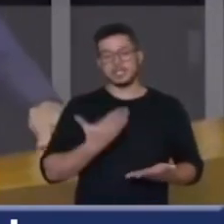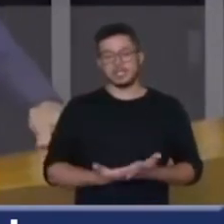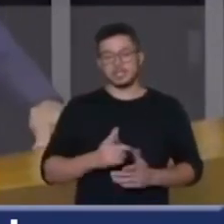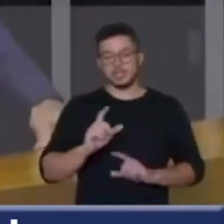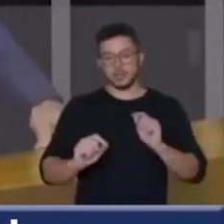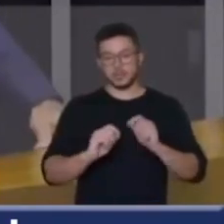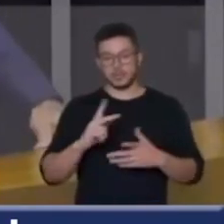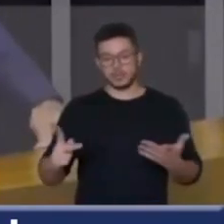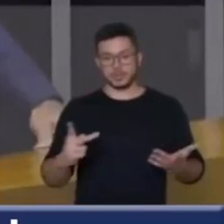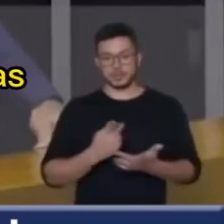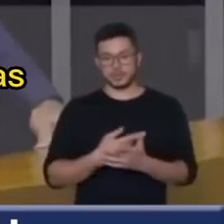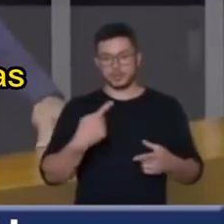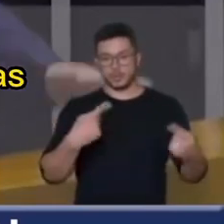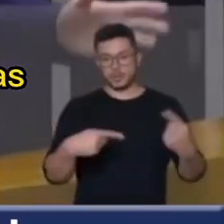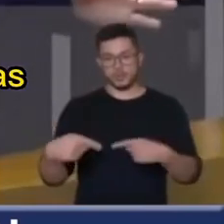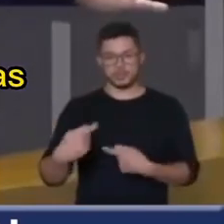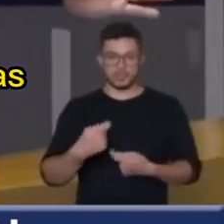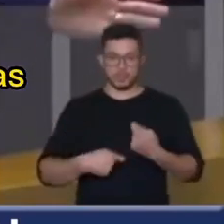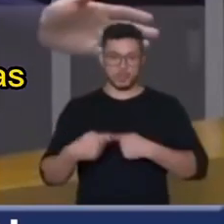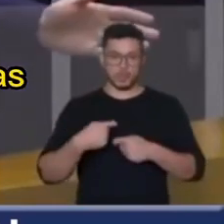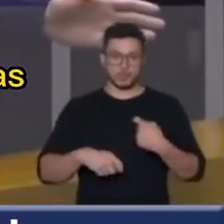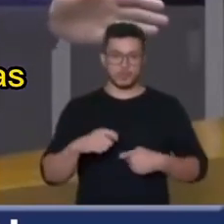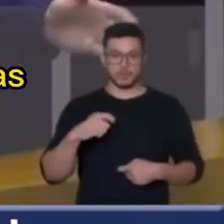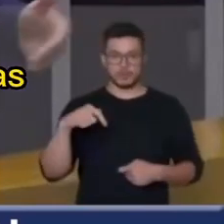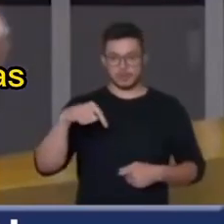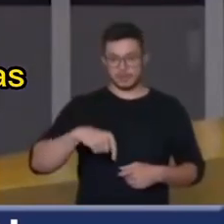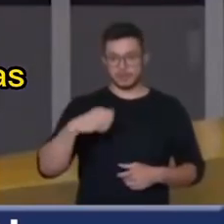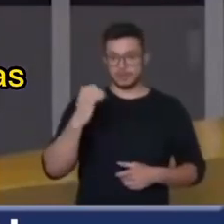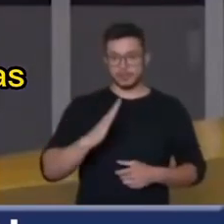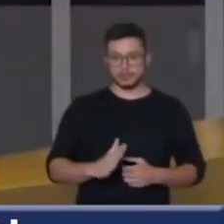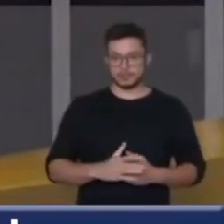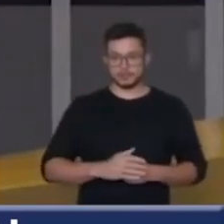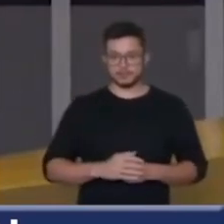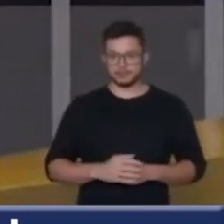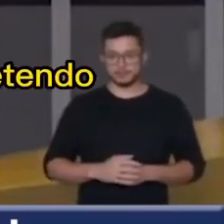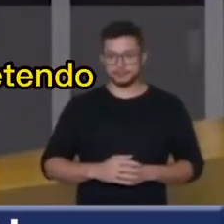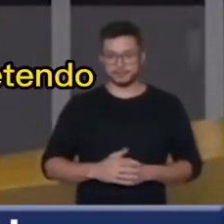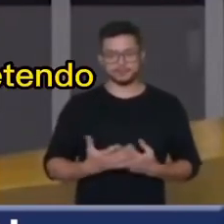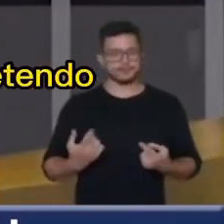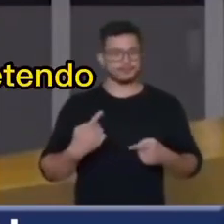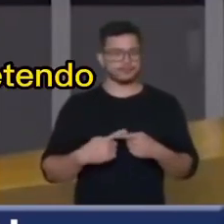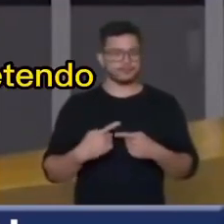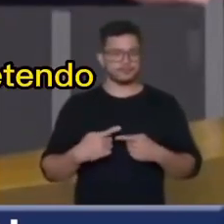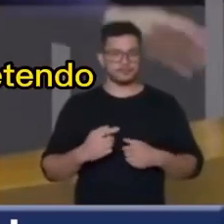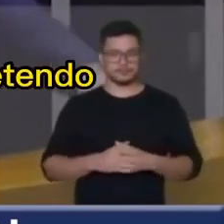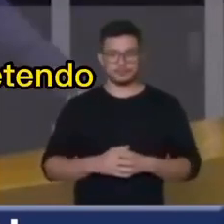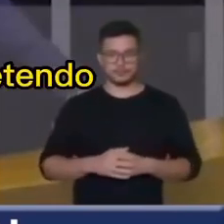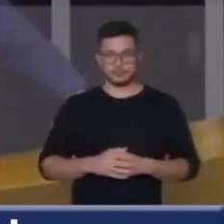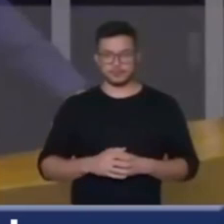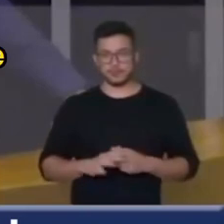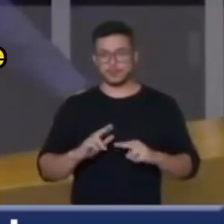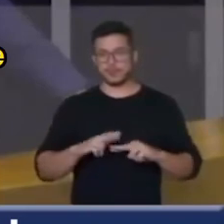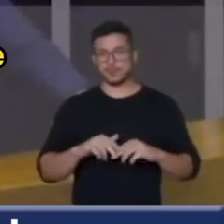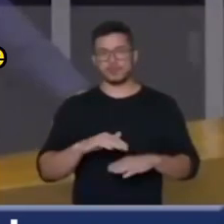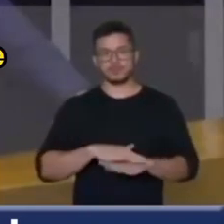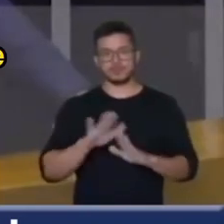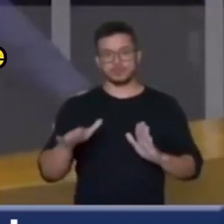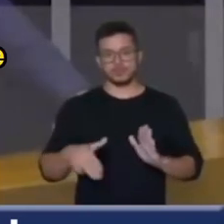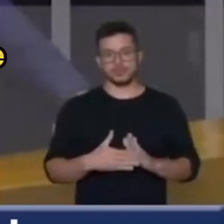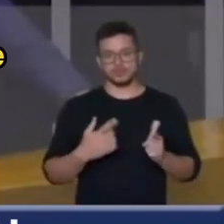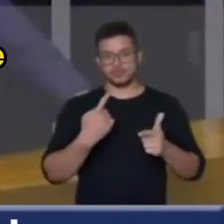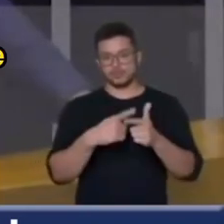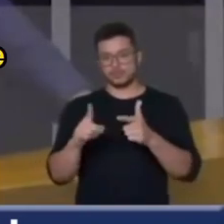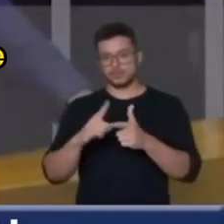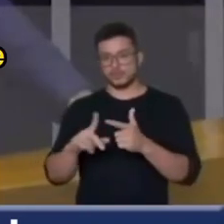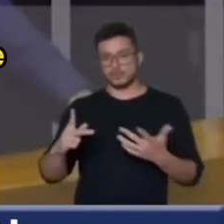do desgoverno Lula e isso por conta de todas as lambanças que ele vem cometendo ele abre a boca